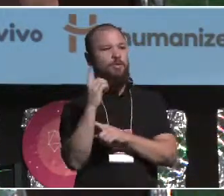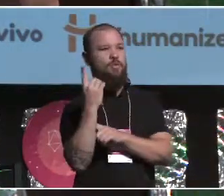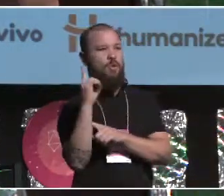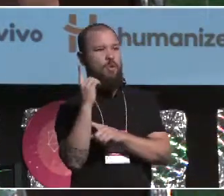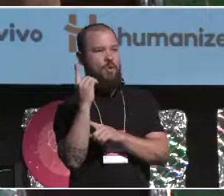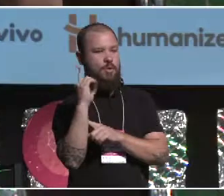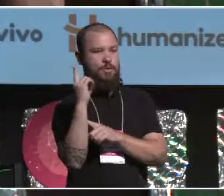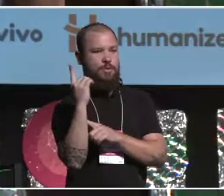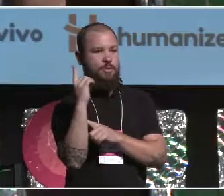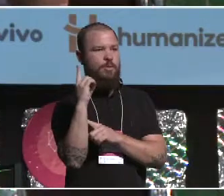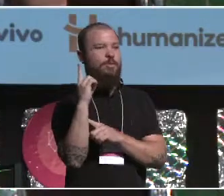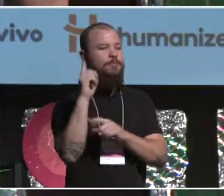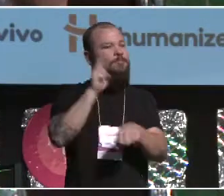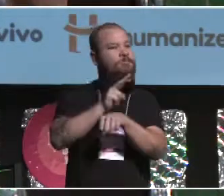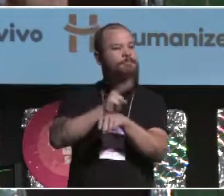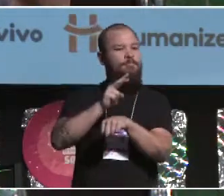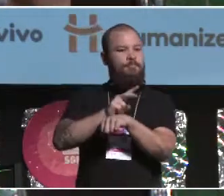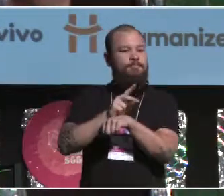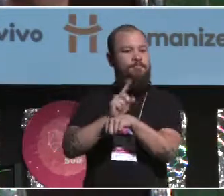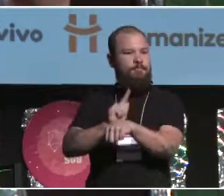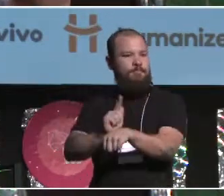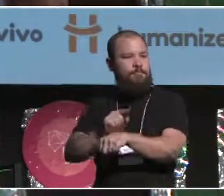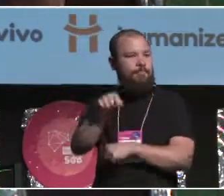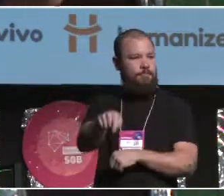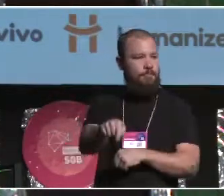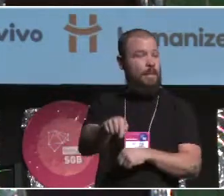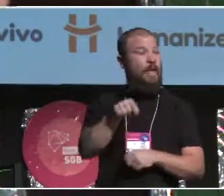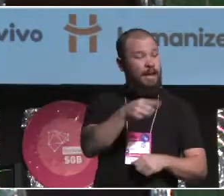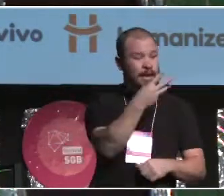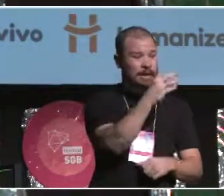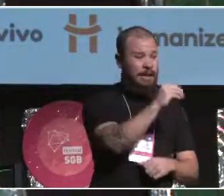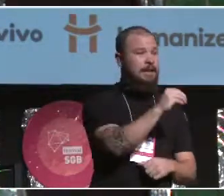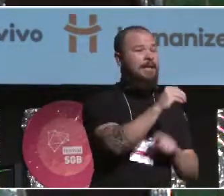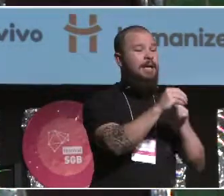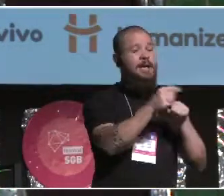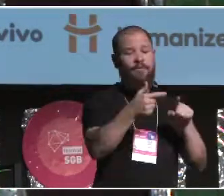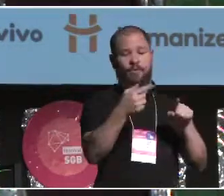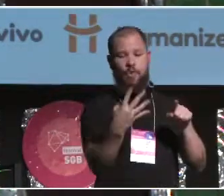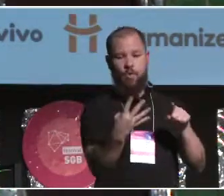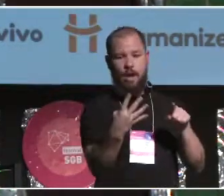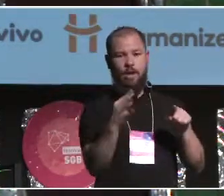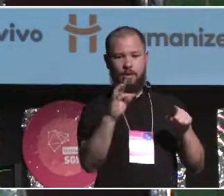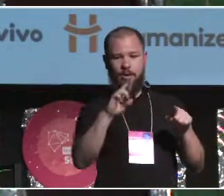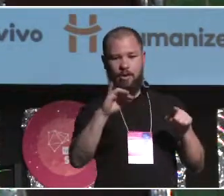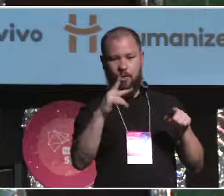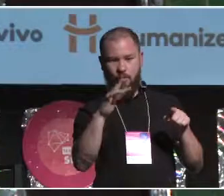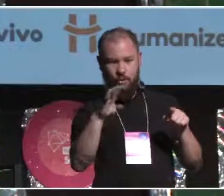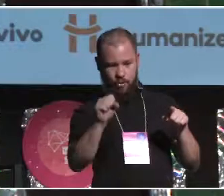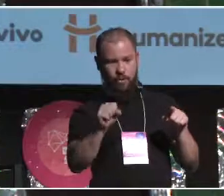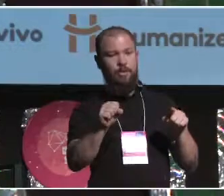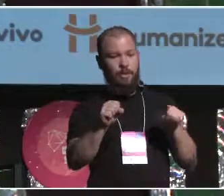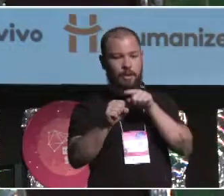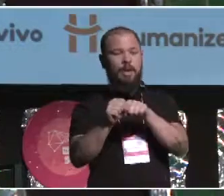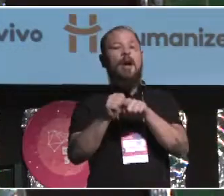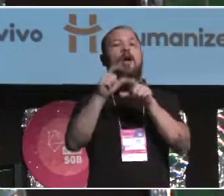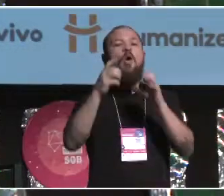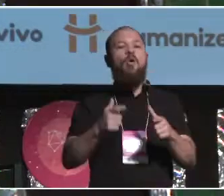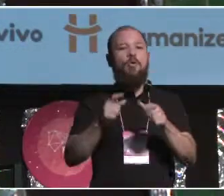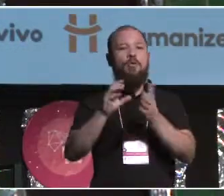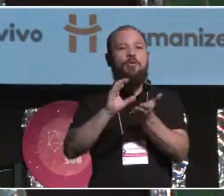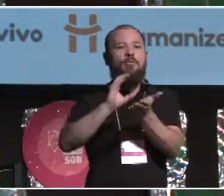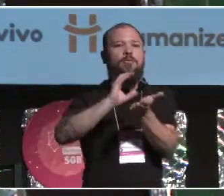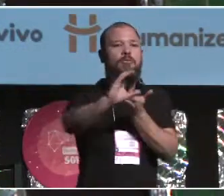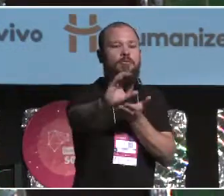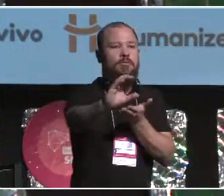sob gestão. Desses 300 trilhões de dólares, 24 trilhões, de acordo com o JP Morgan, estão indo para